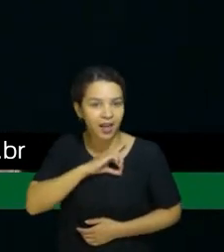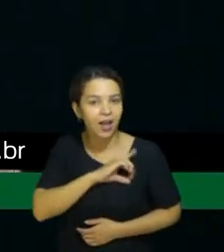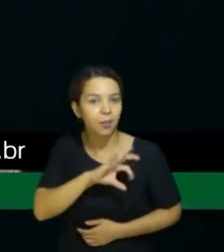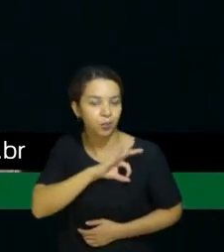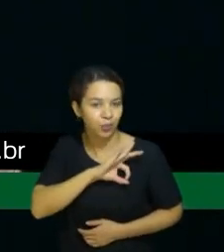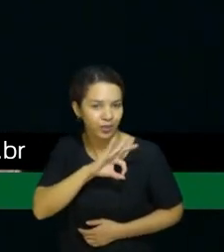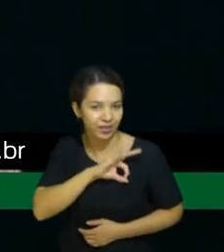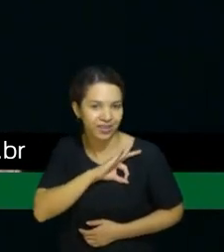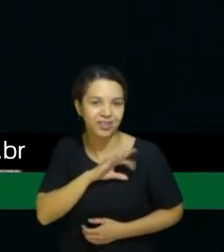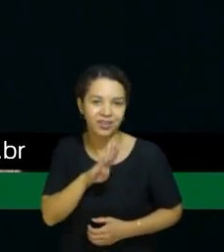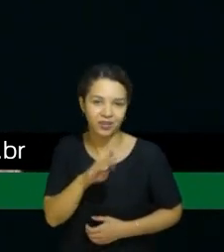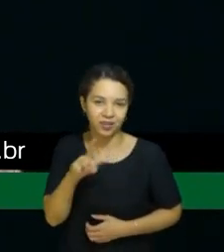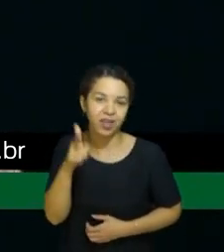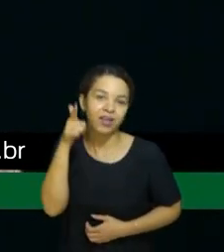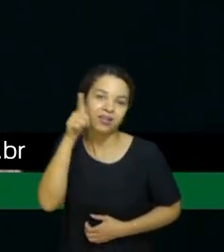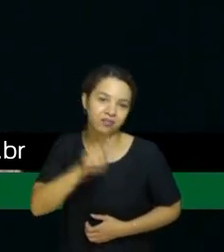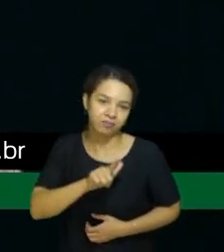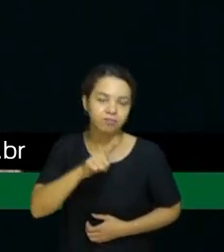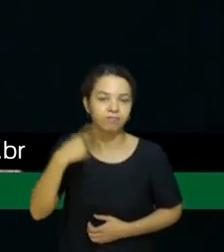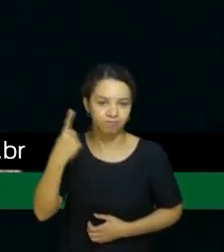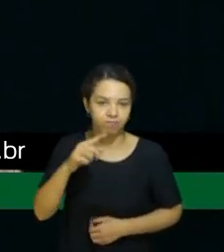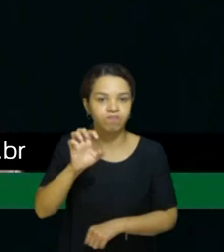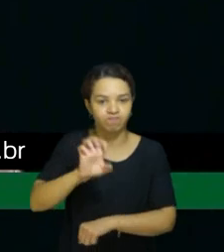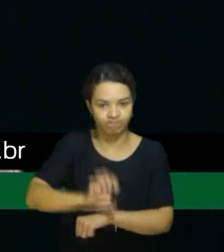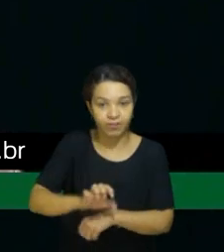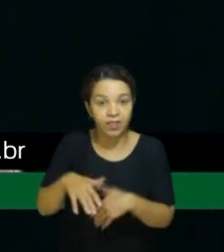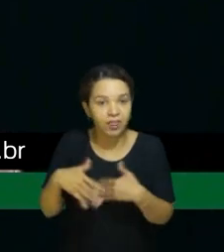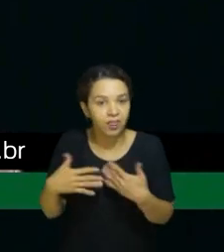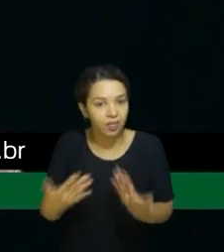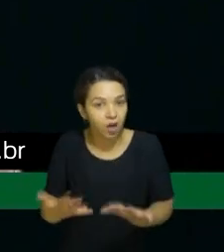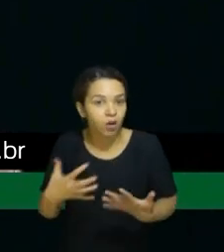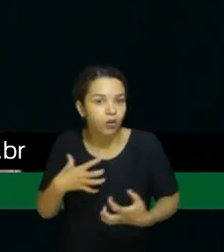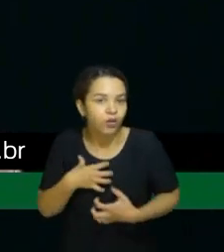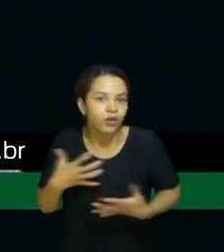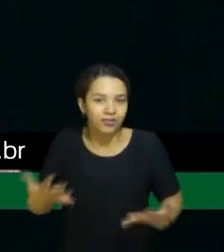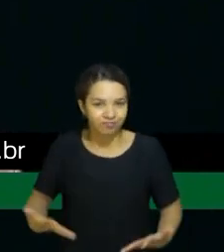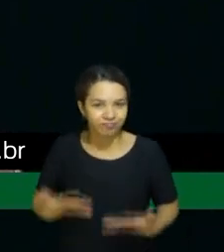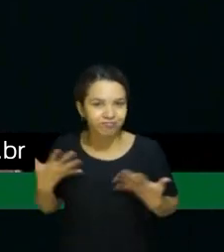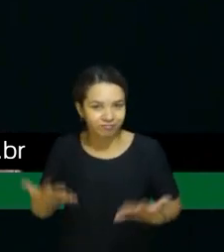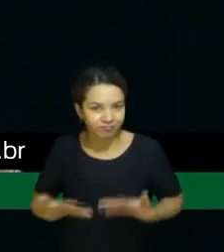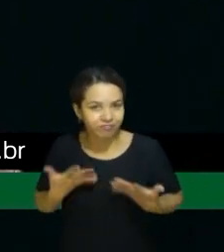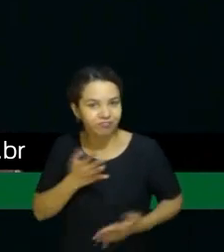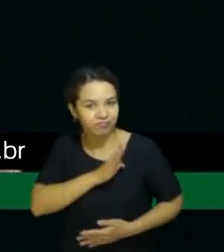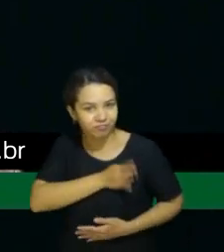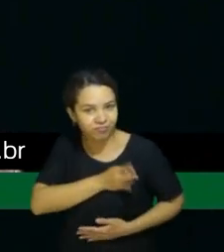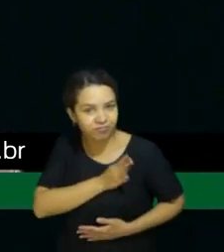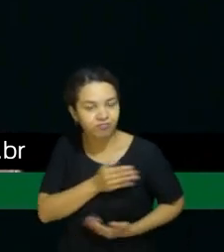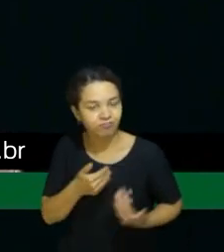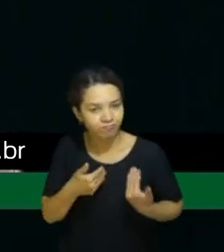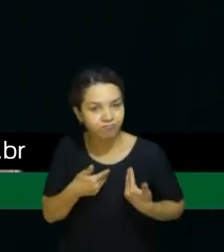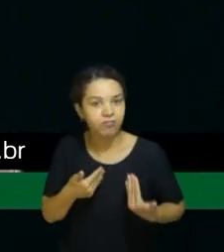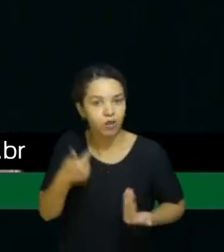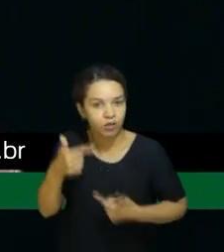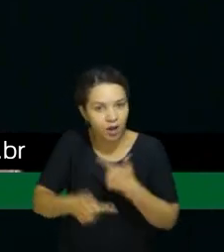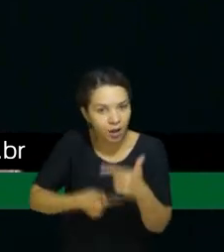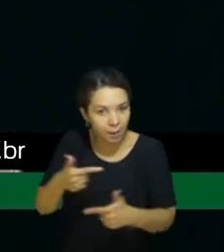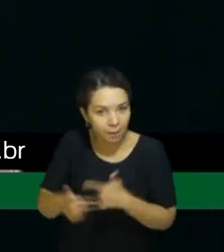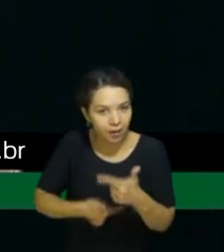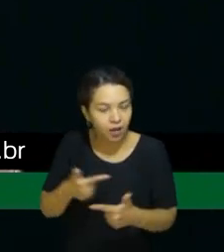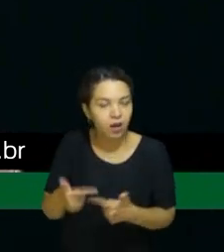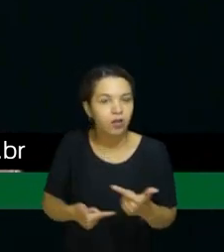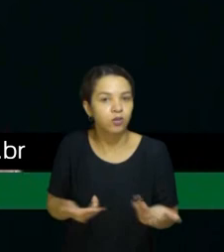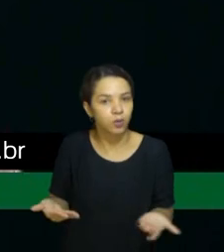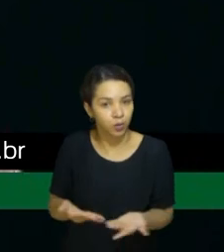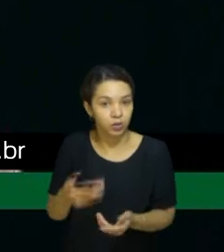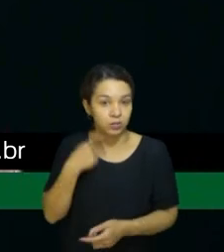chegar ao cargo de deputado estadual então é com muita alegria no meu coração que eu trabalho hoje Deputado meu colega irmão